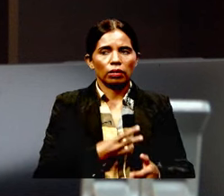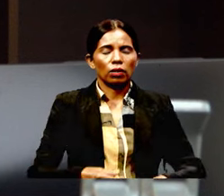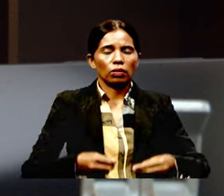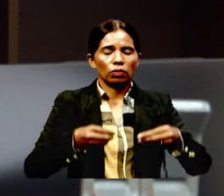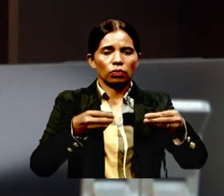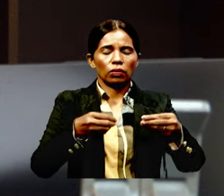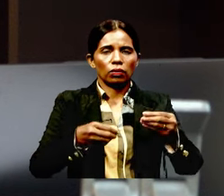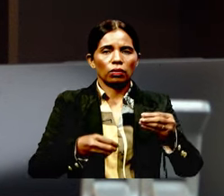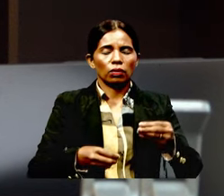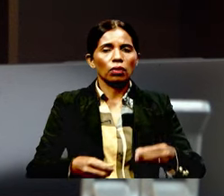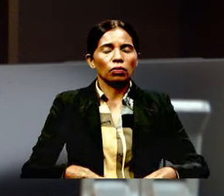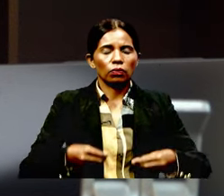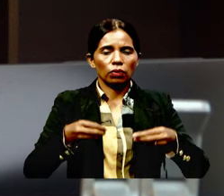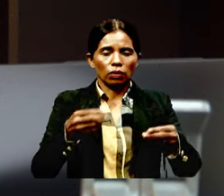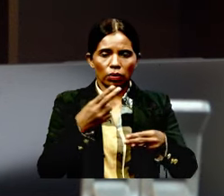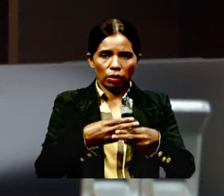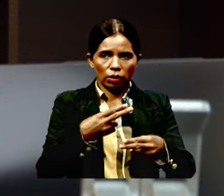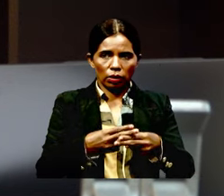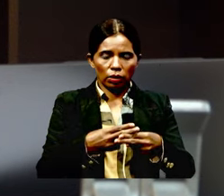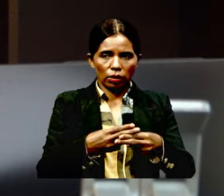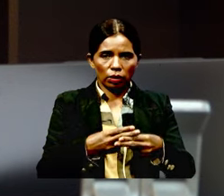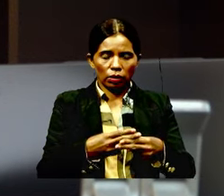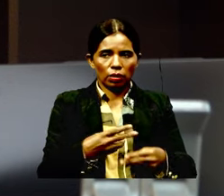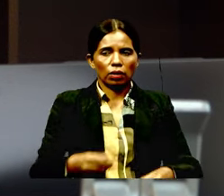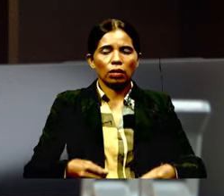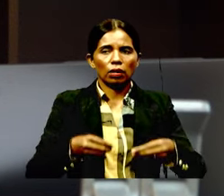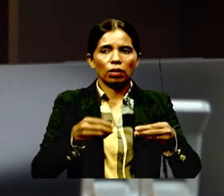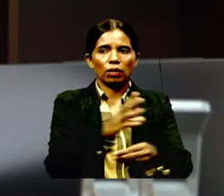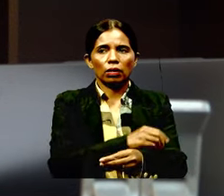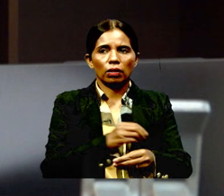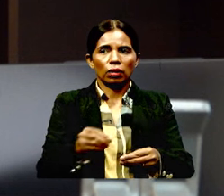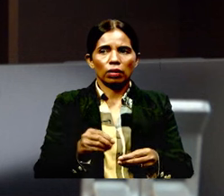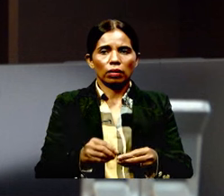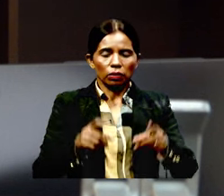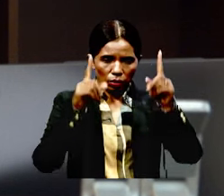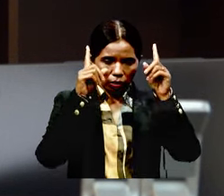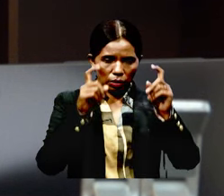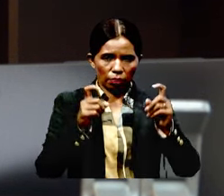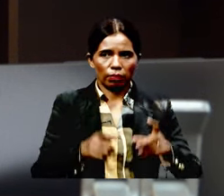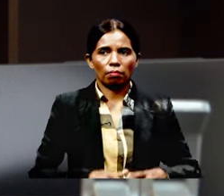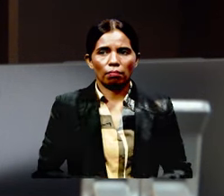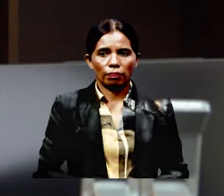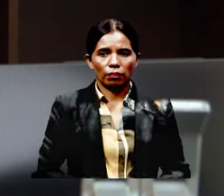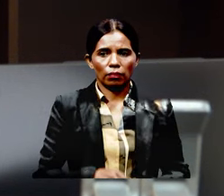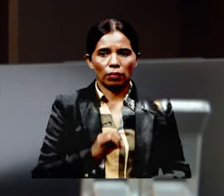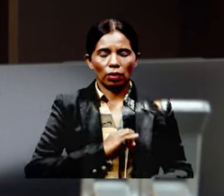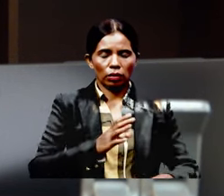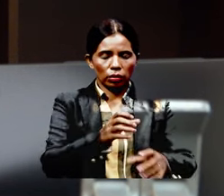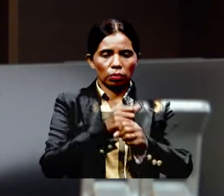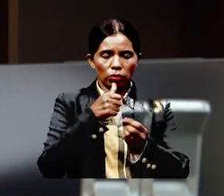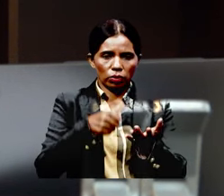ne ba mas foi mak ia fase ida kure kure kure zizames hawen simu konviti